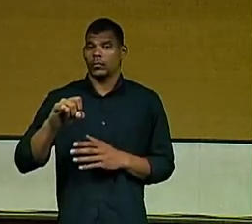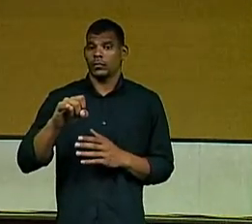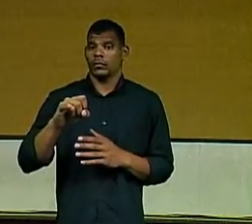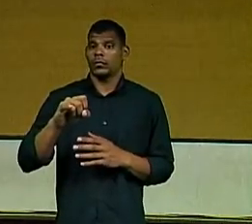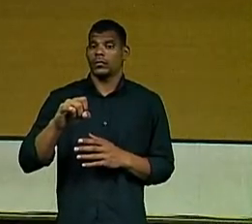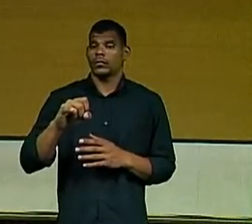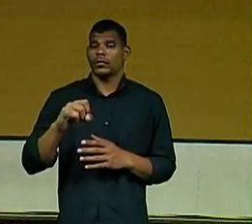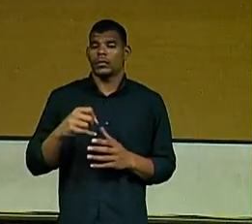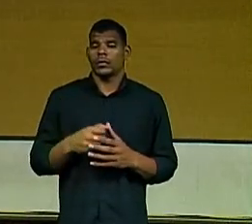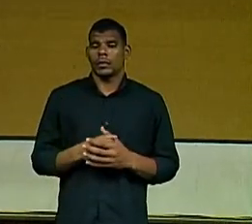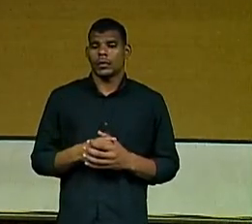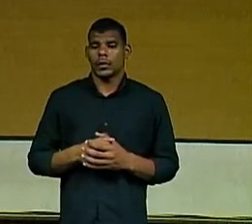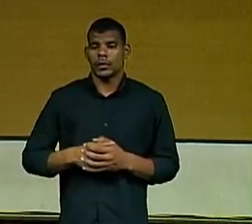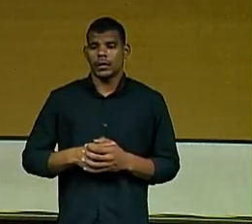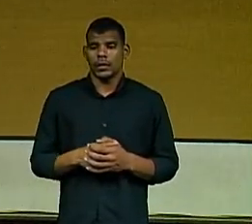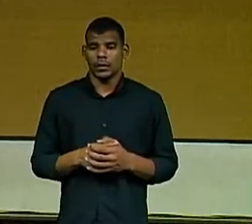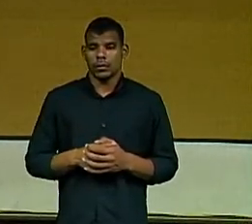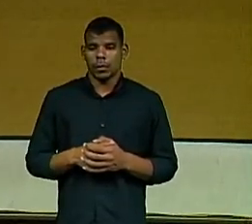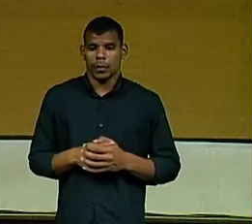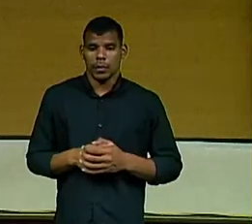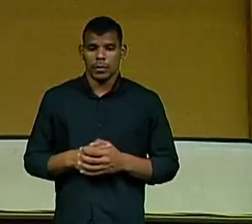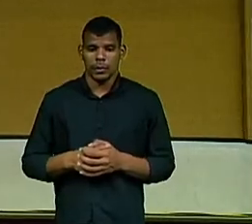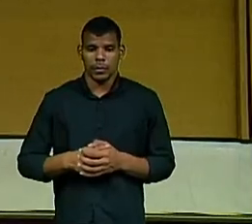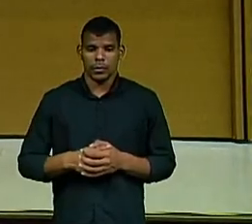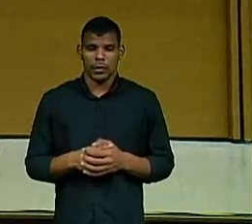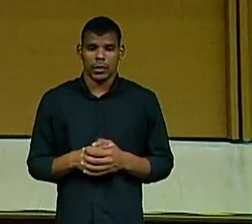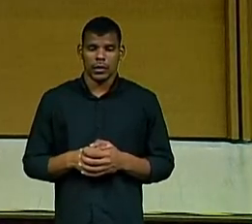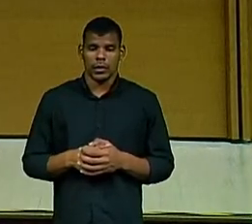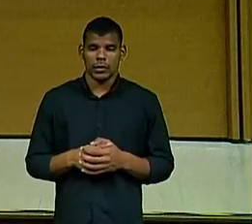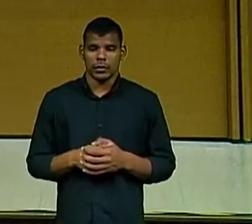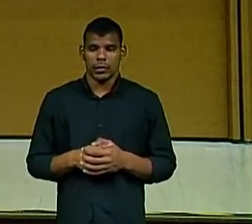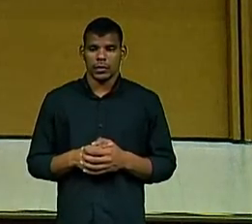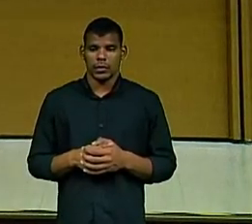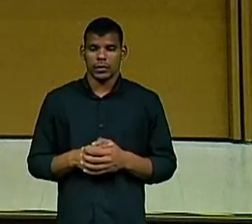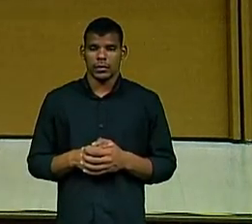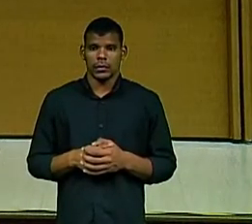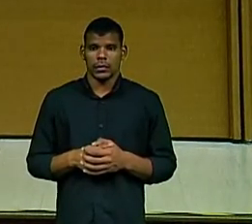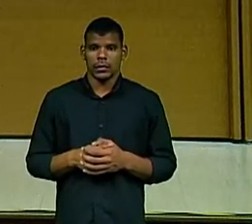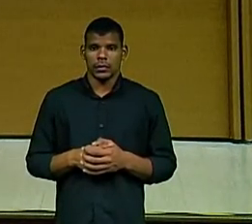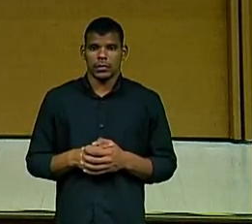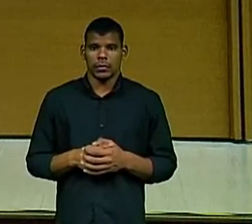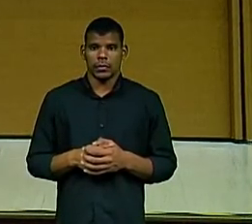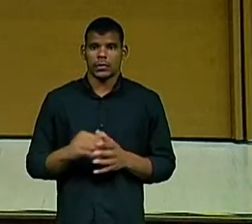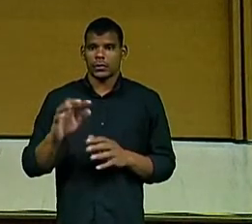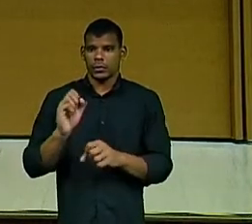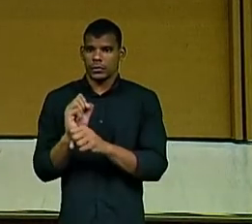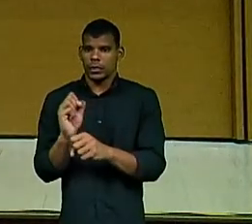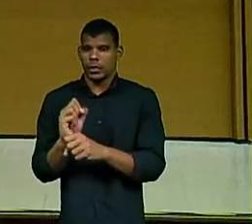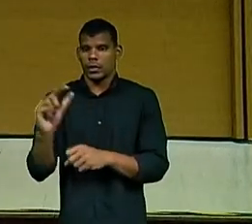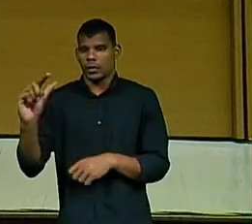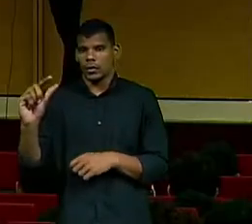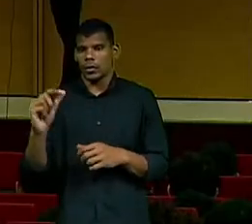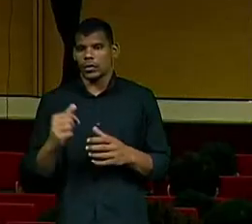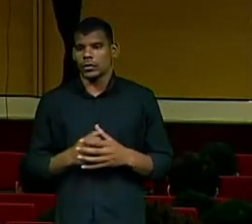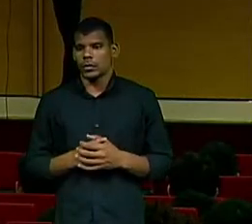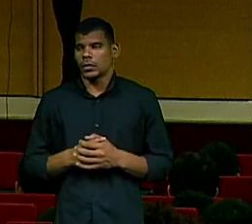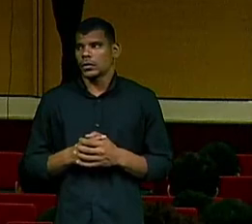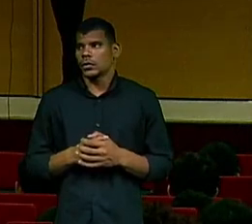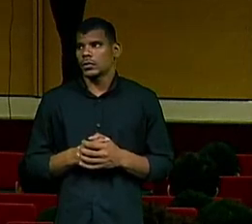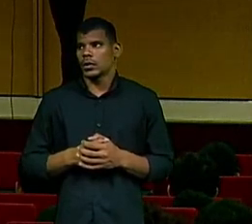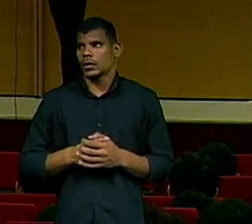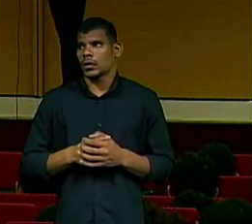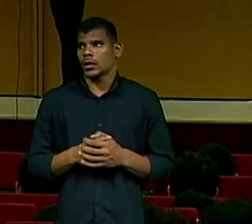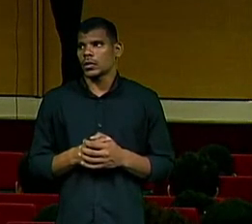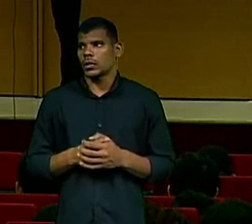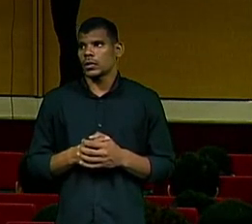hum ele estaria ali né garantido pelo menos os direitos políticos dele tá só um instantinho certo E aí gente o que é que nós